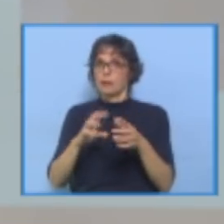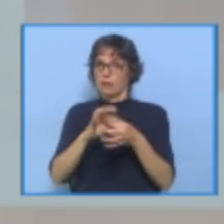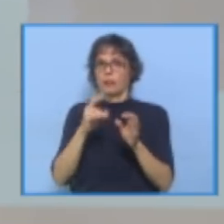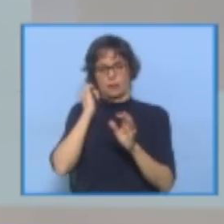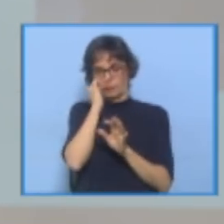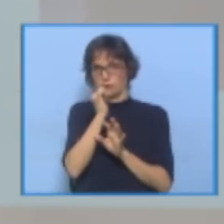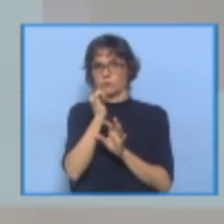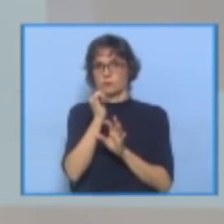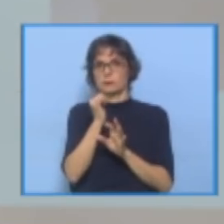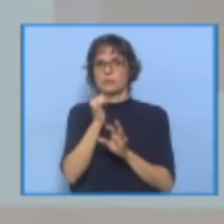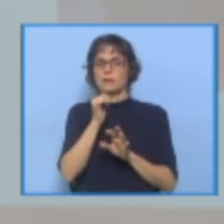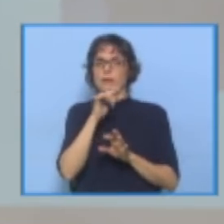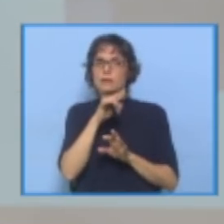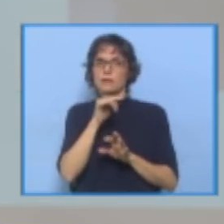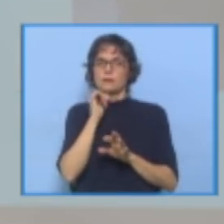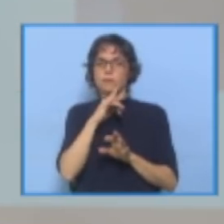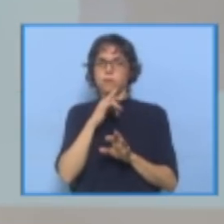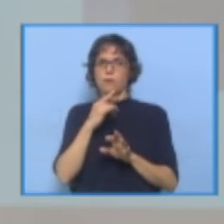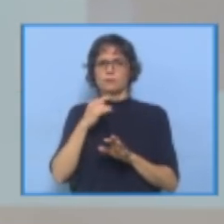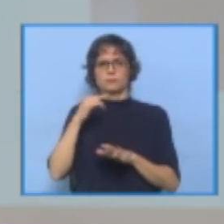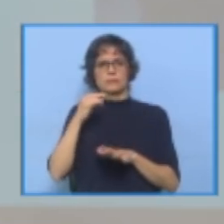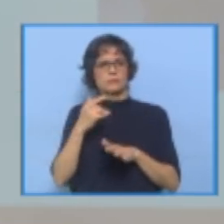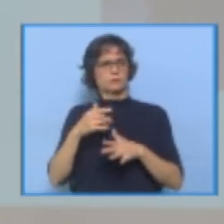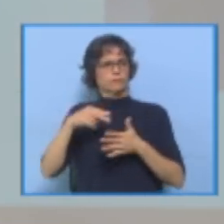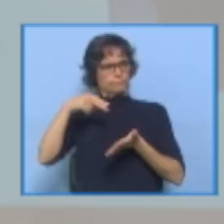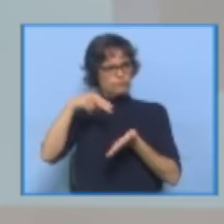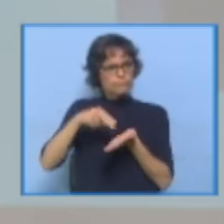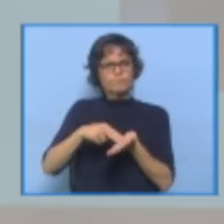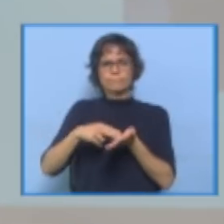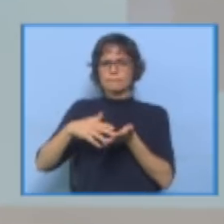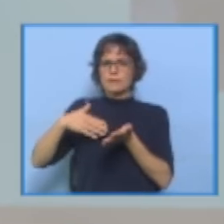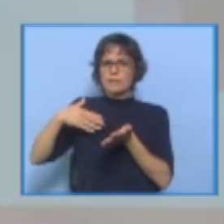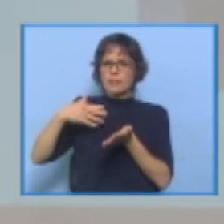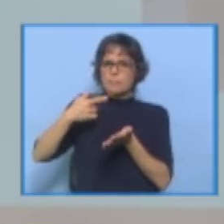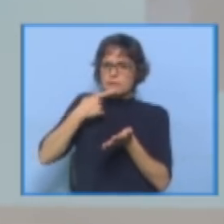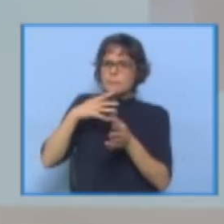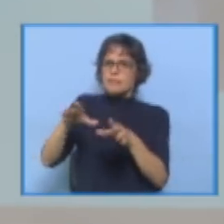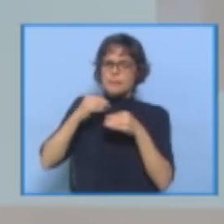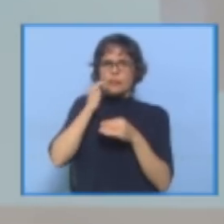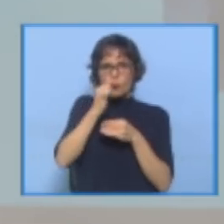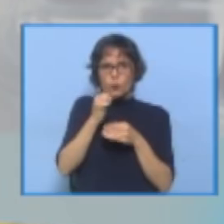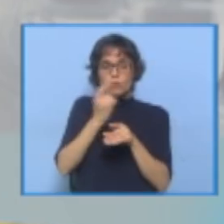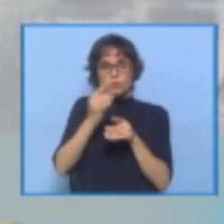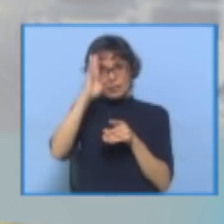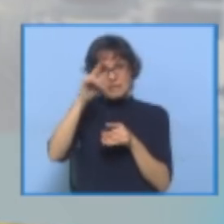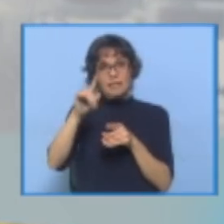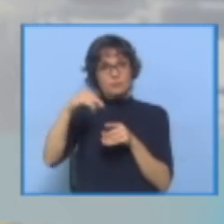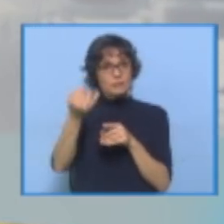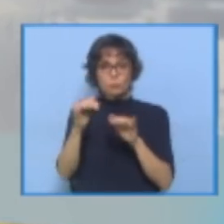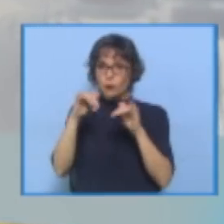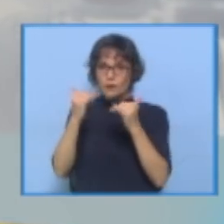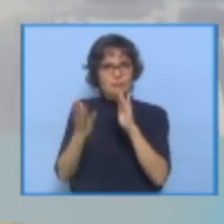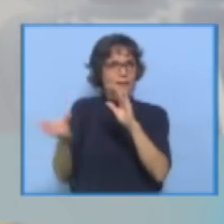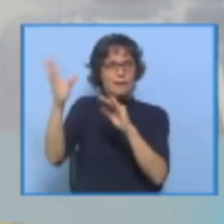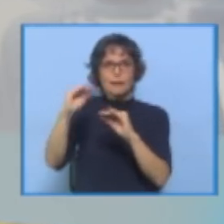enfrenta toda a sua existência com a certeza de que há uma alegria mais profunda aí. O que é que ele nos diz? O que é que podemos